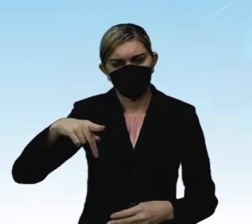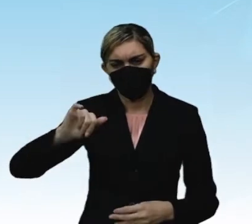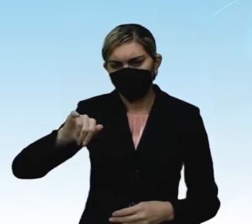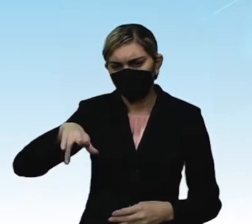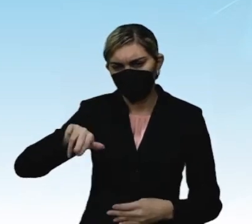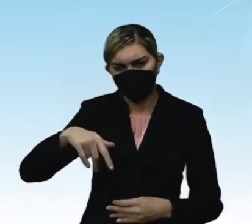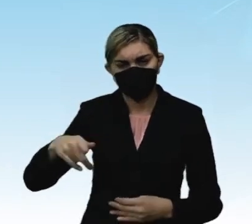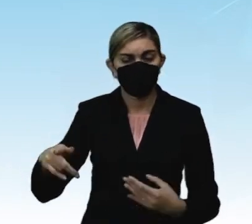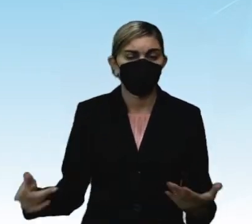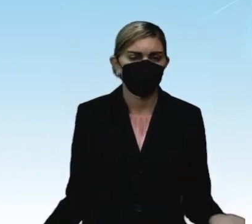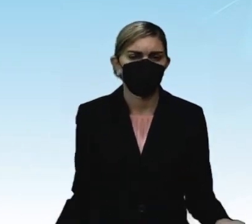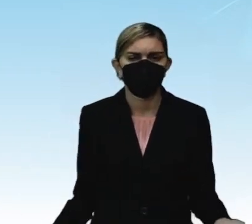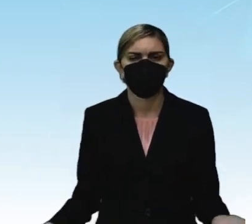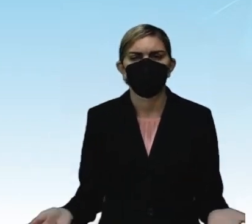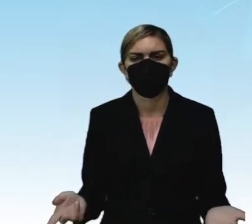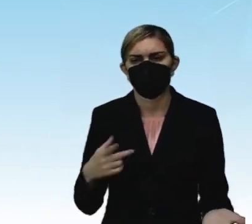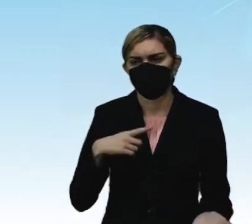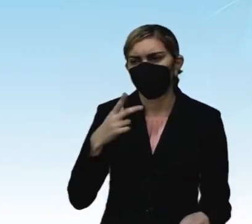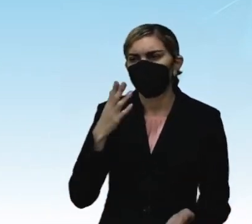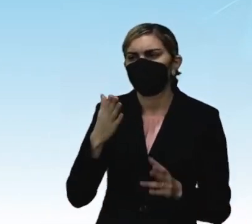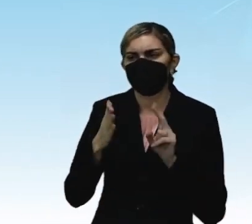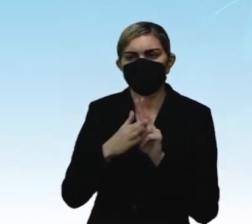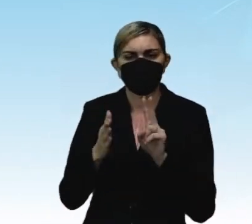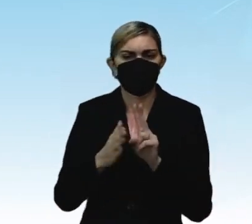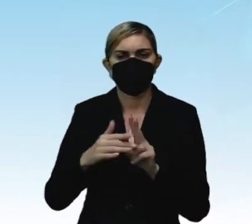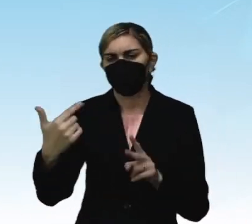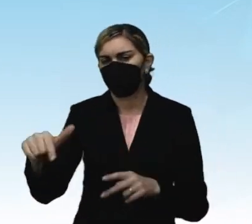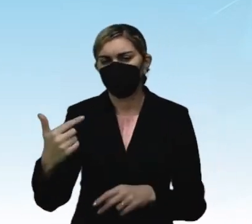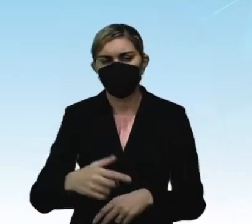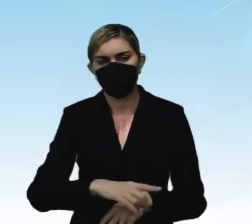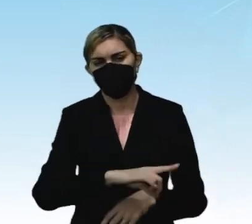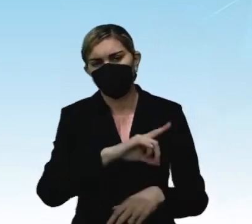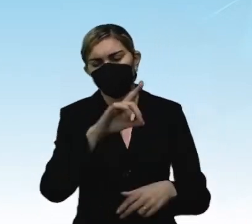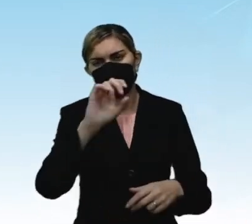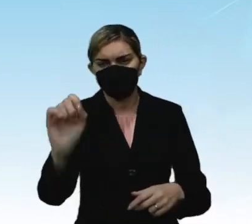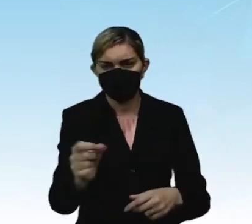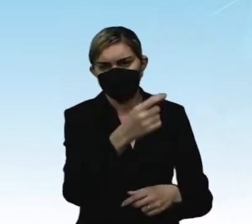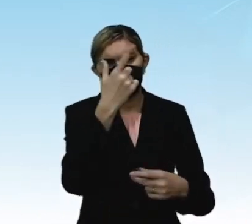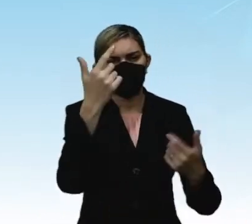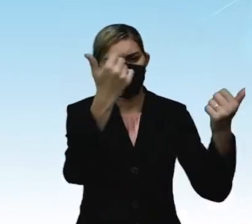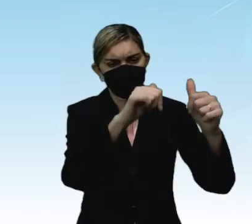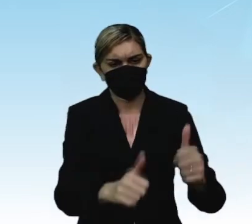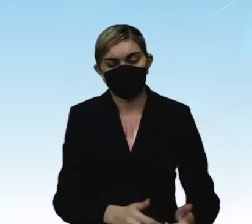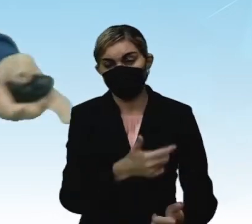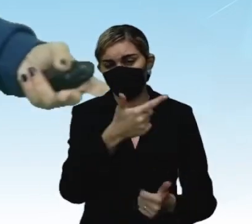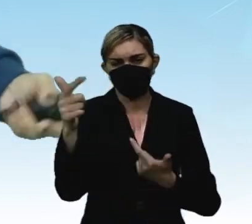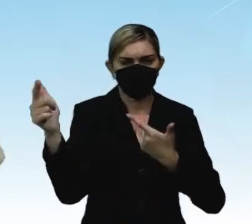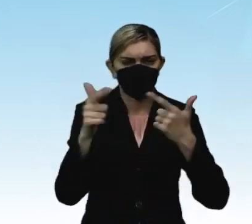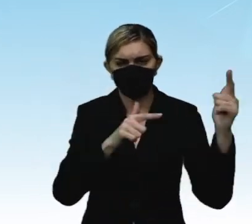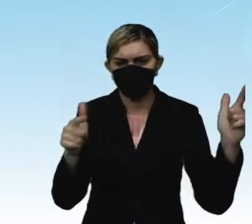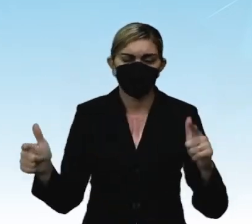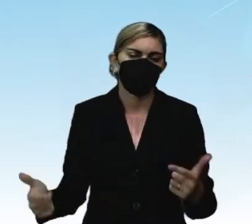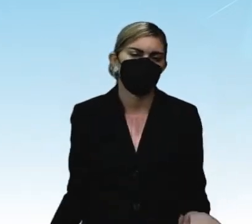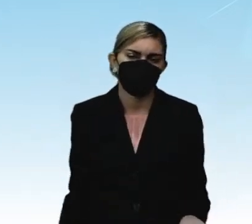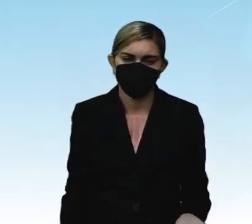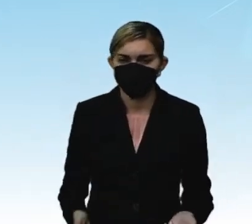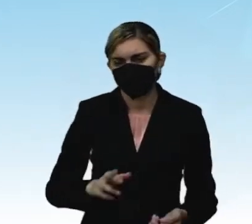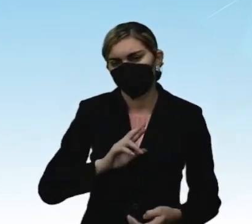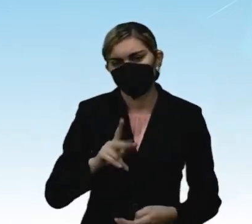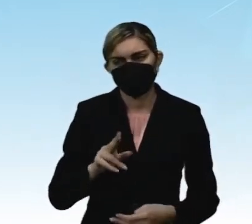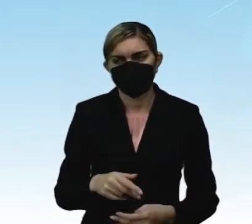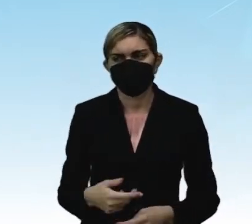meus amores. Que os índios eram pagão porque adoravam o Deus Sol, Deus Lua, Deus das águas.